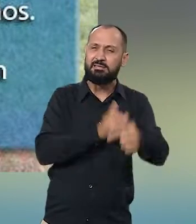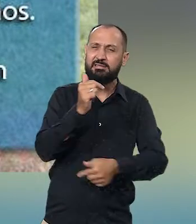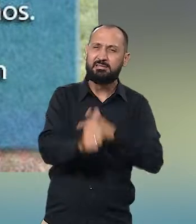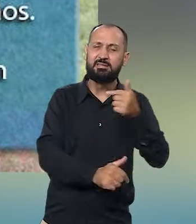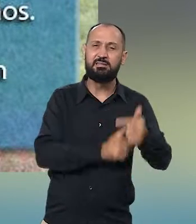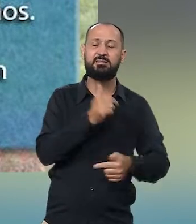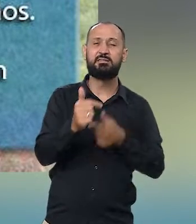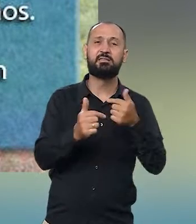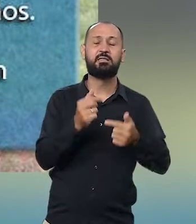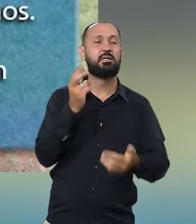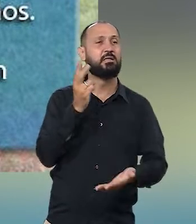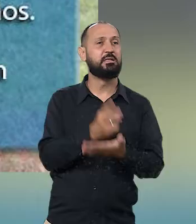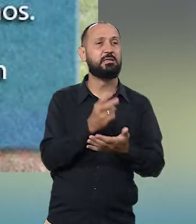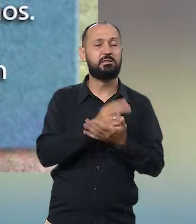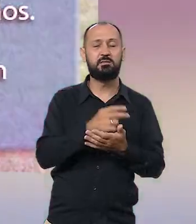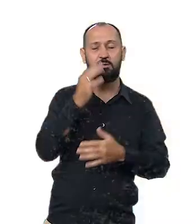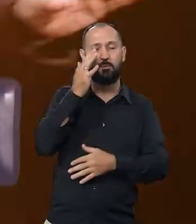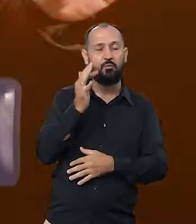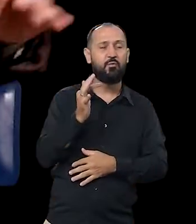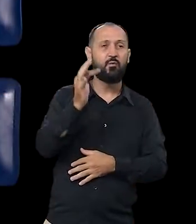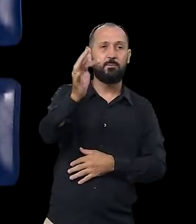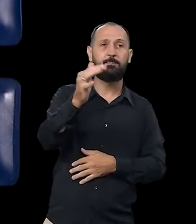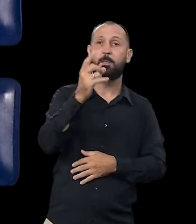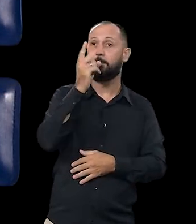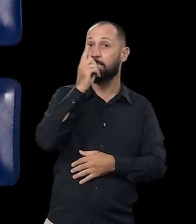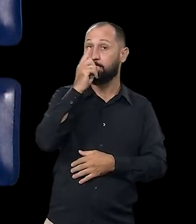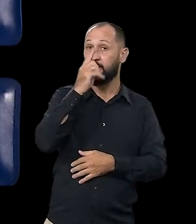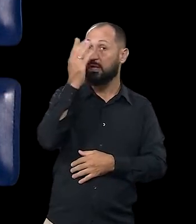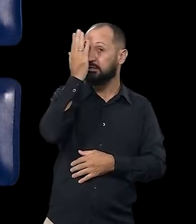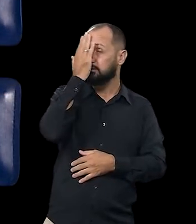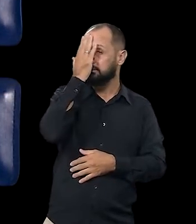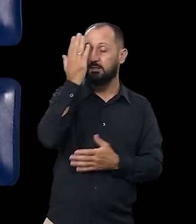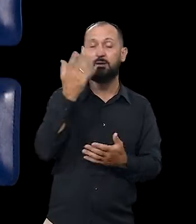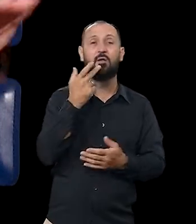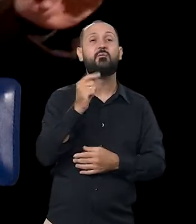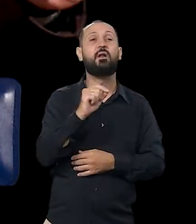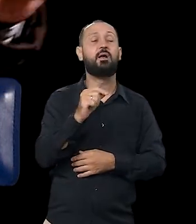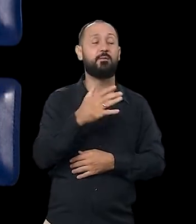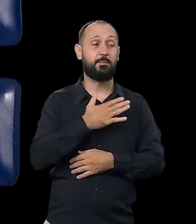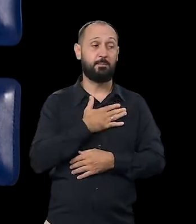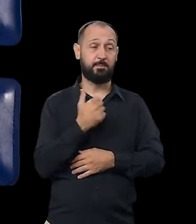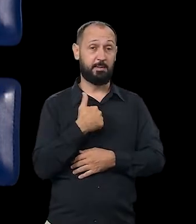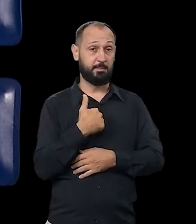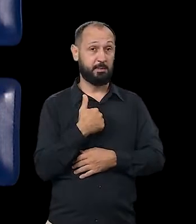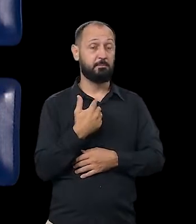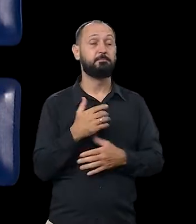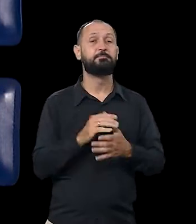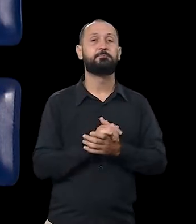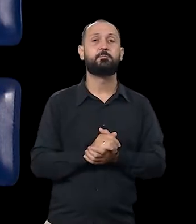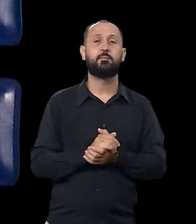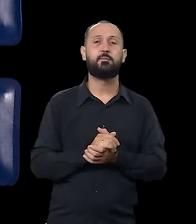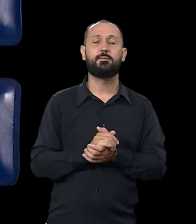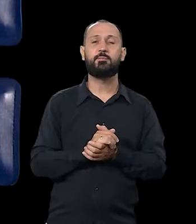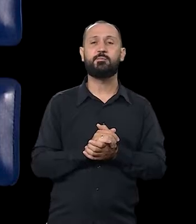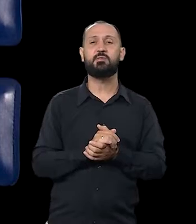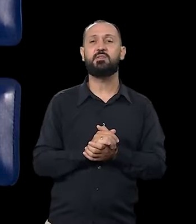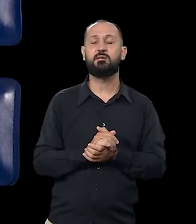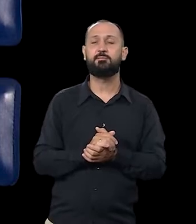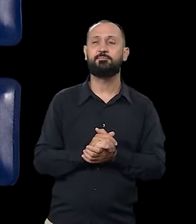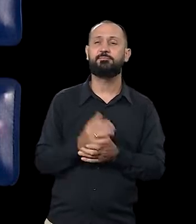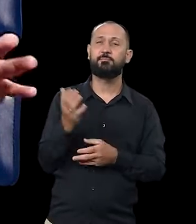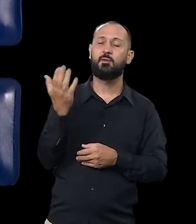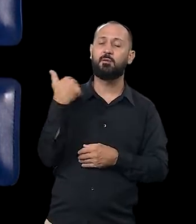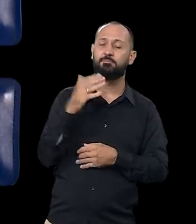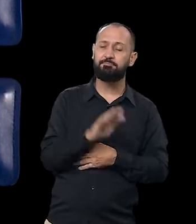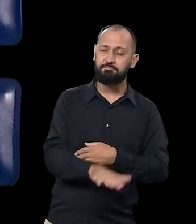trabalhar muito, não é? E sempre olhar para frente. Minha mãe era uma mulher muito sábia. Ela dizia para mim ainda, não é,